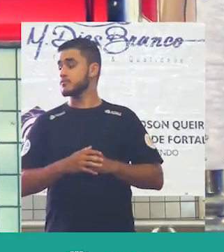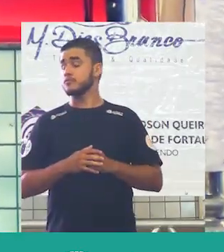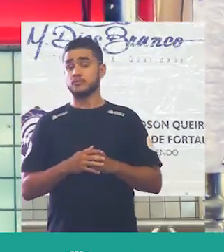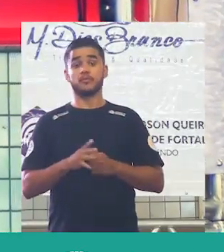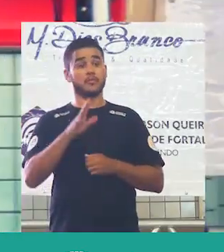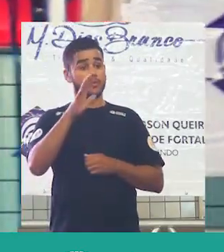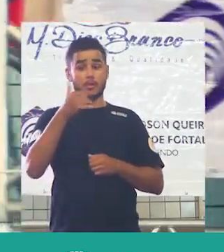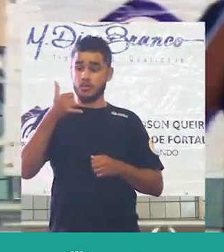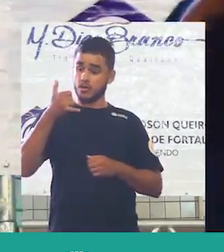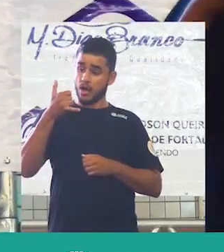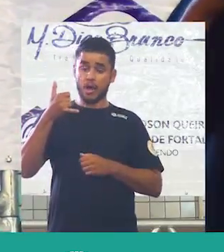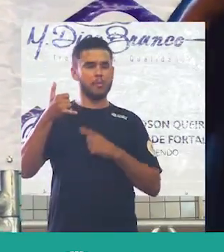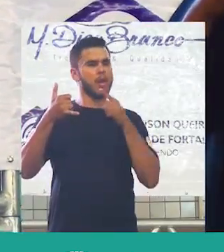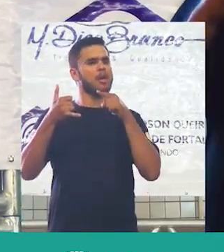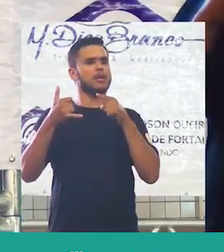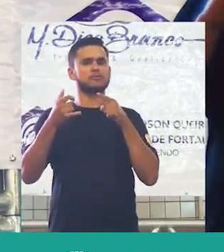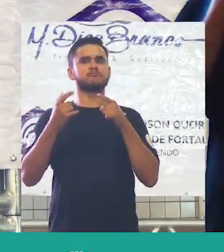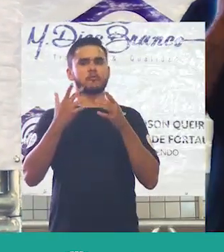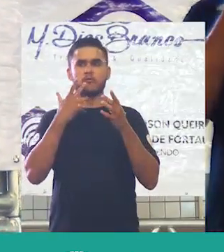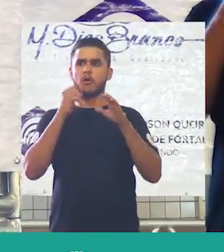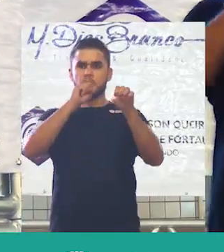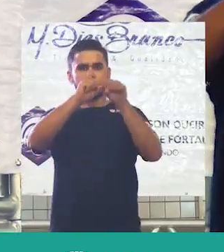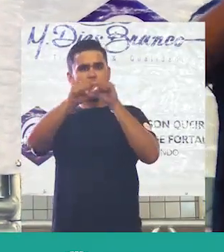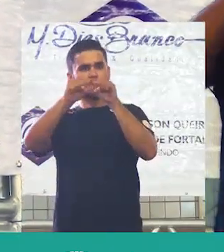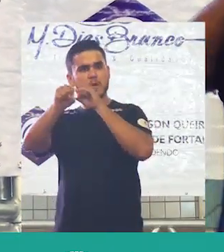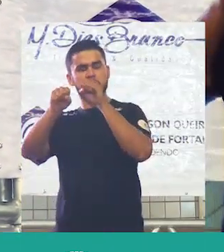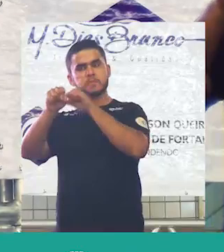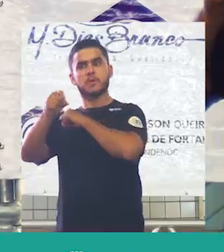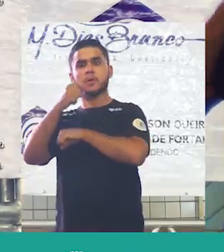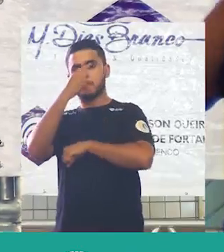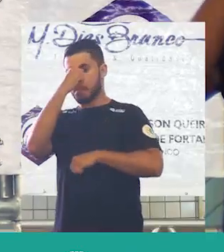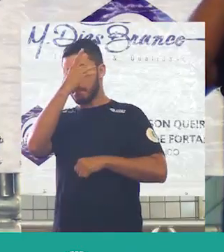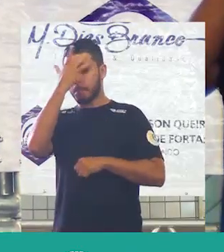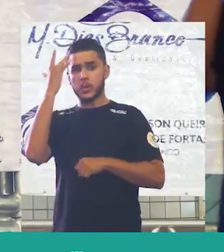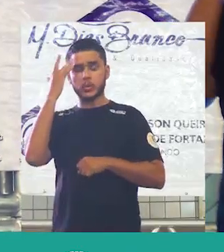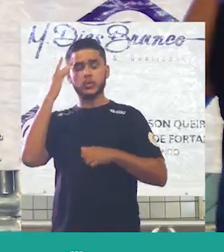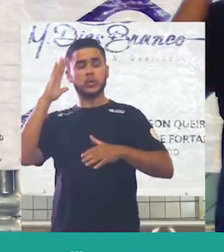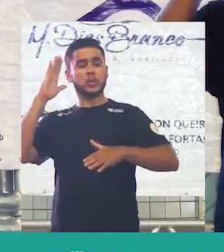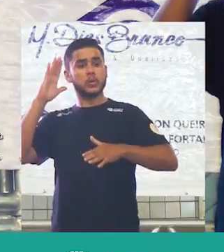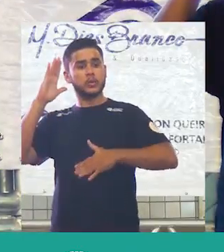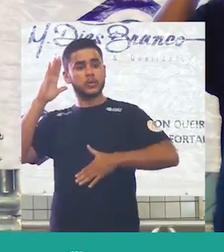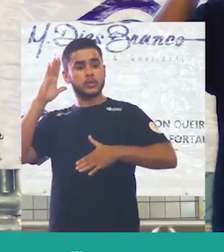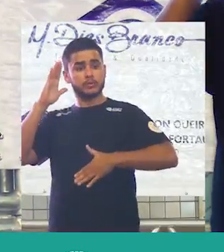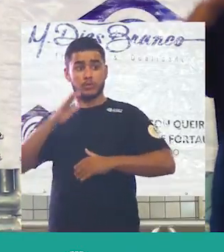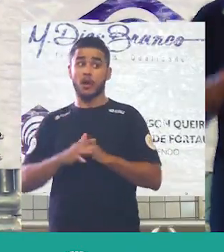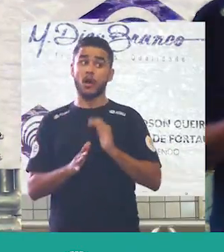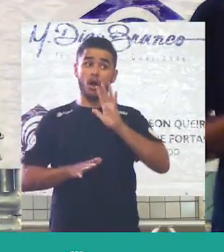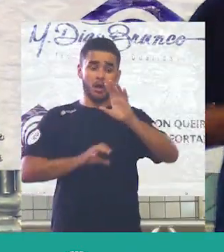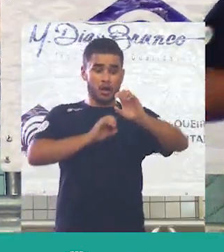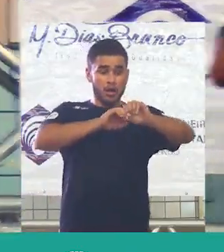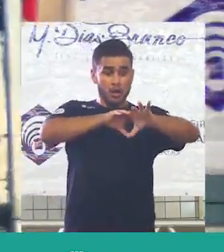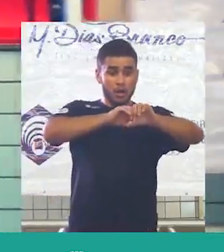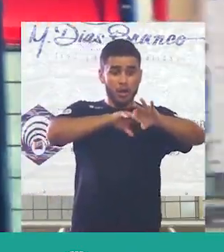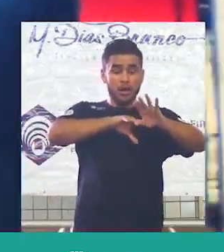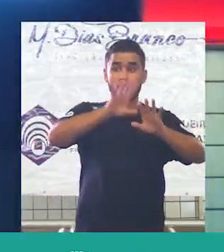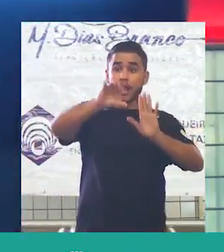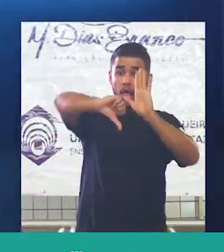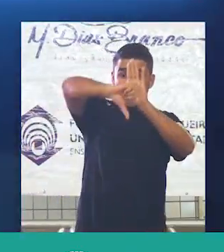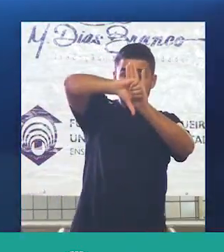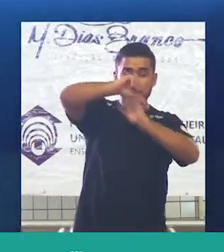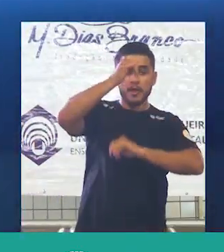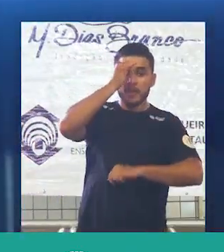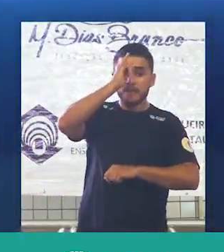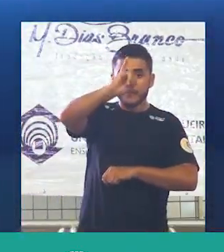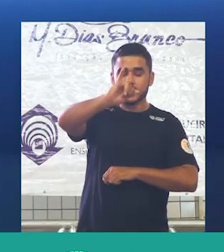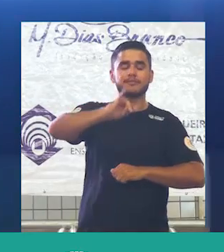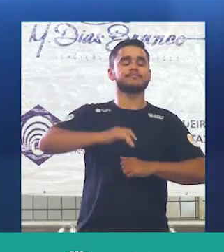se combate os criminosos. A gente mata um bocado de criminoso. Com educação se combate o crime. Antes